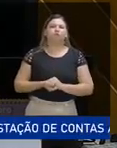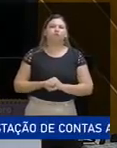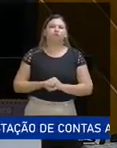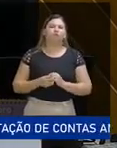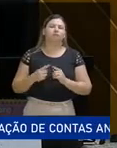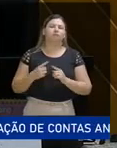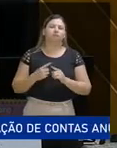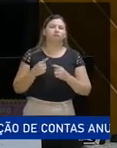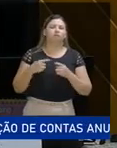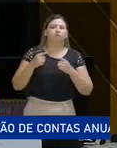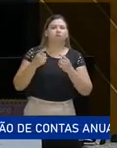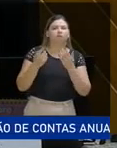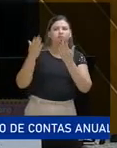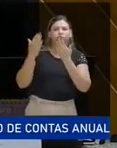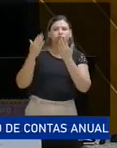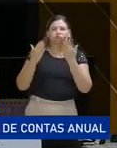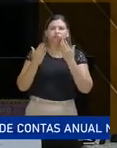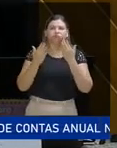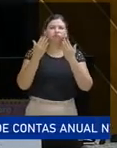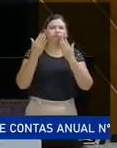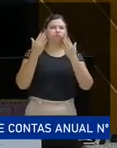e razoabilidade